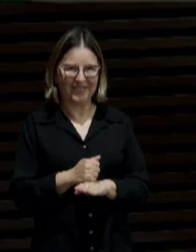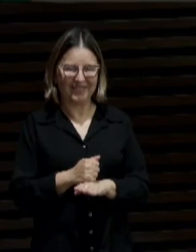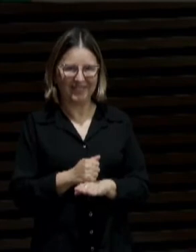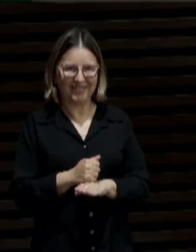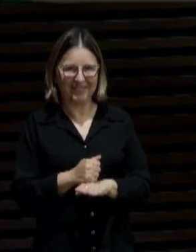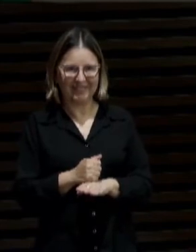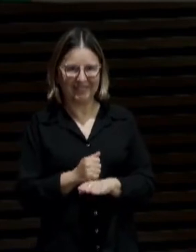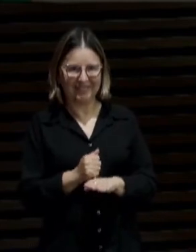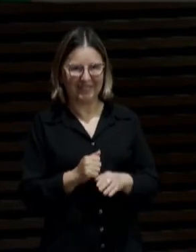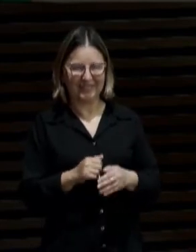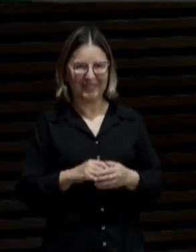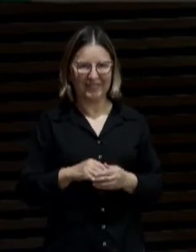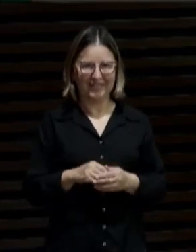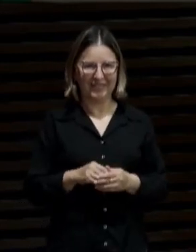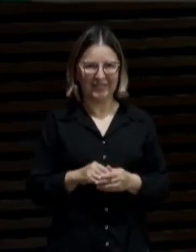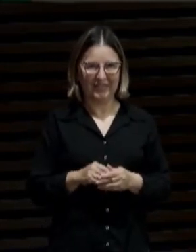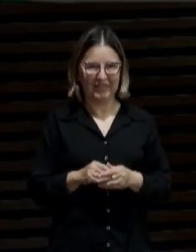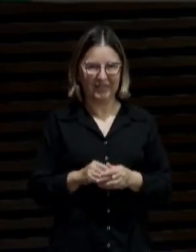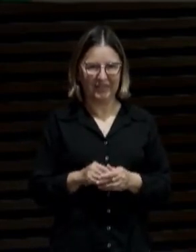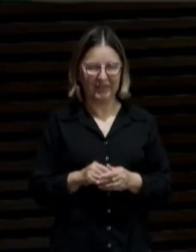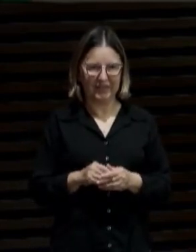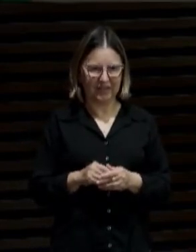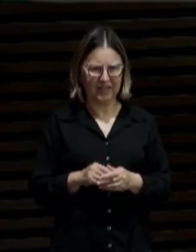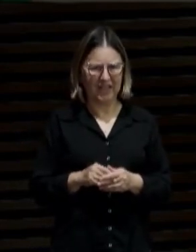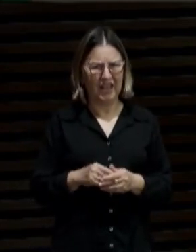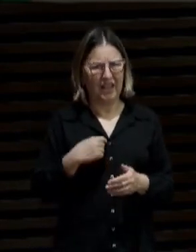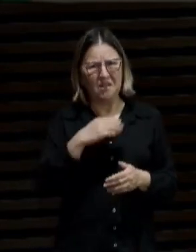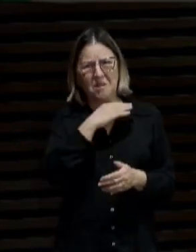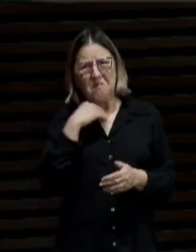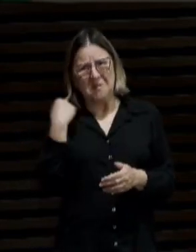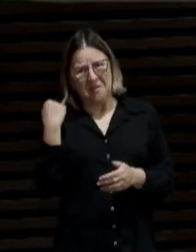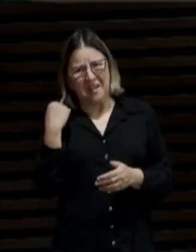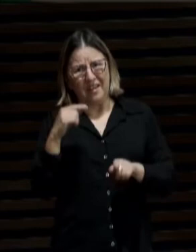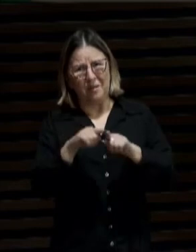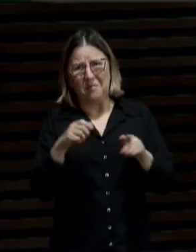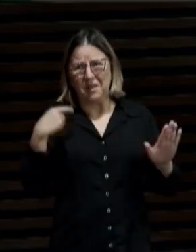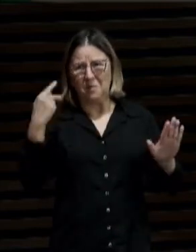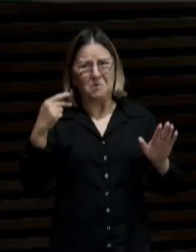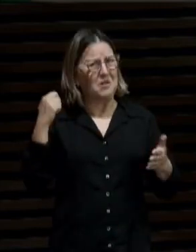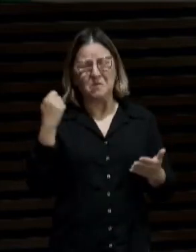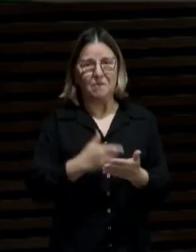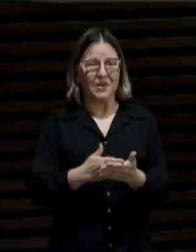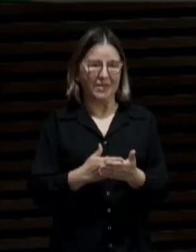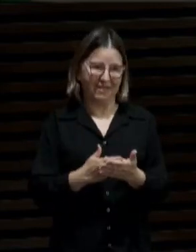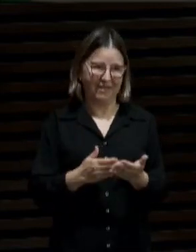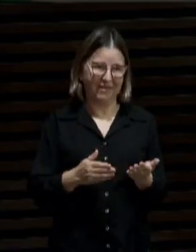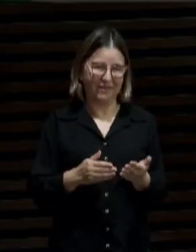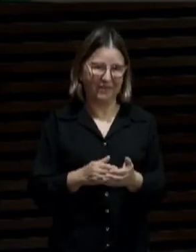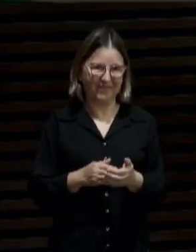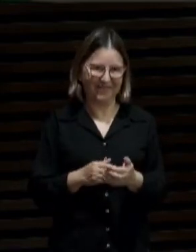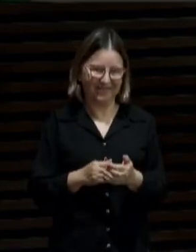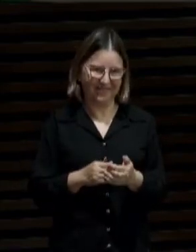tem a música que fala, né? Não morrerei enquanto a promessa não se cumprir. Quem tem promessa de Deus não morre. Eu tenho uma promessa de Deus. E enquanto ela não se cumprir, eu não